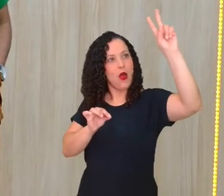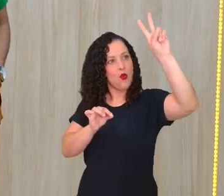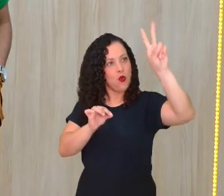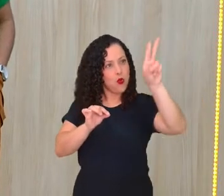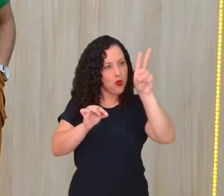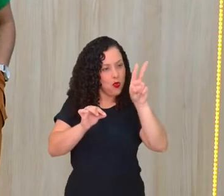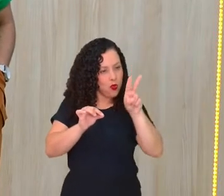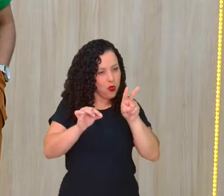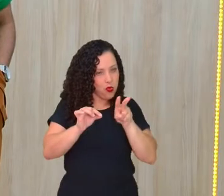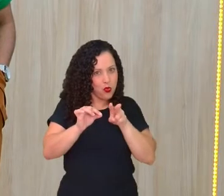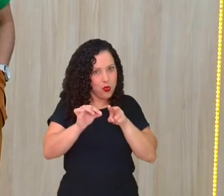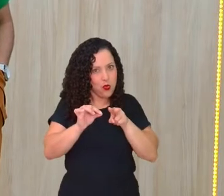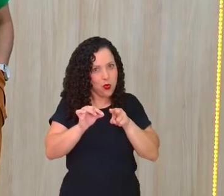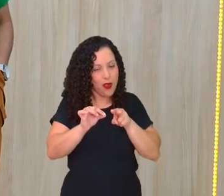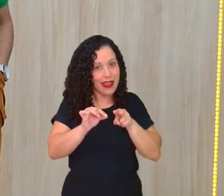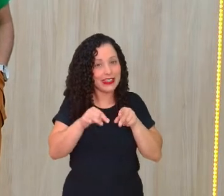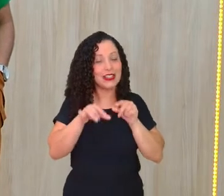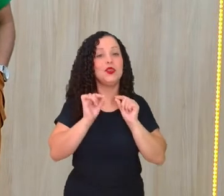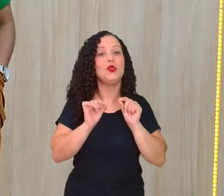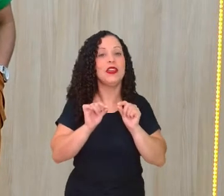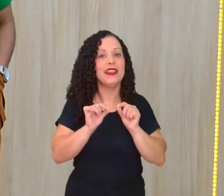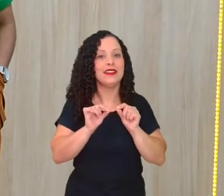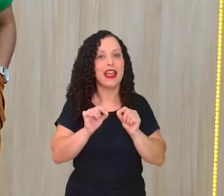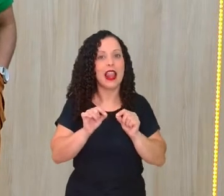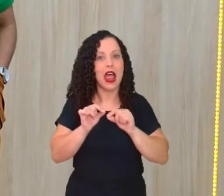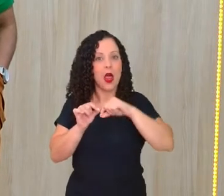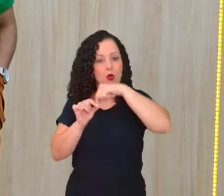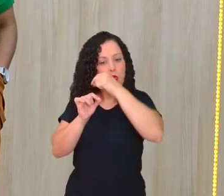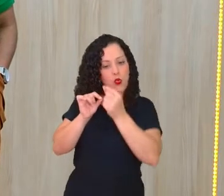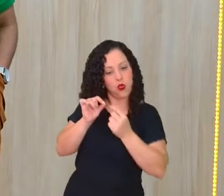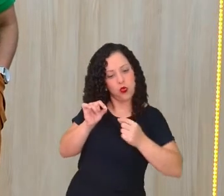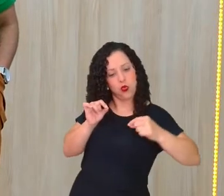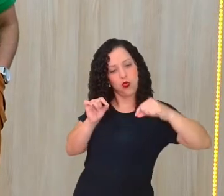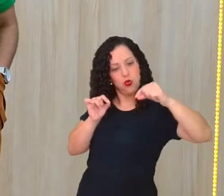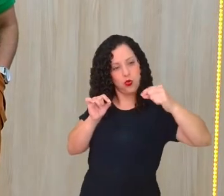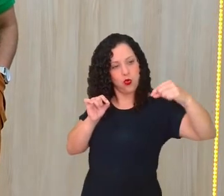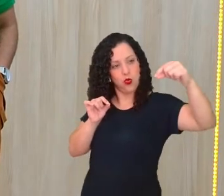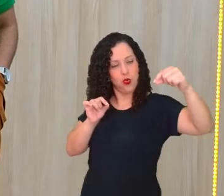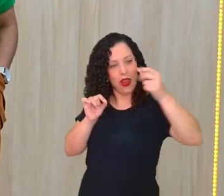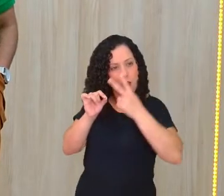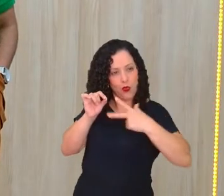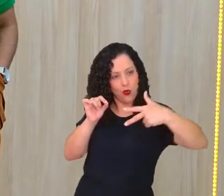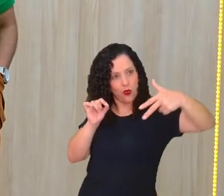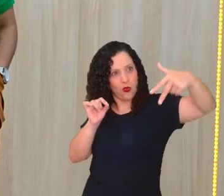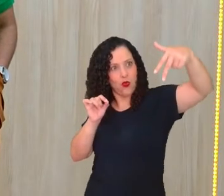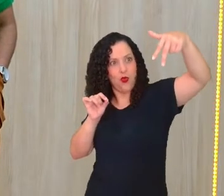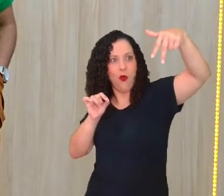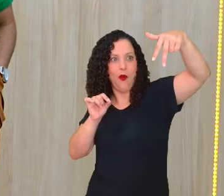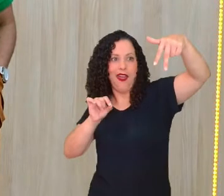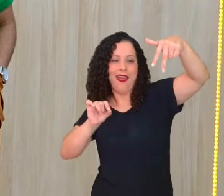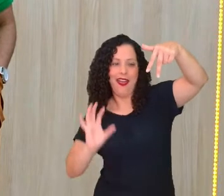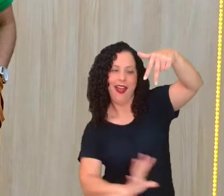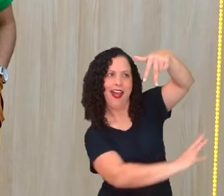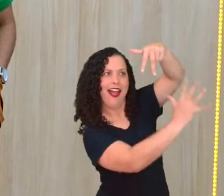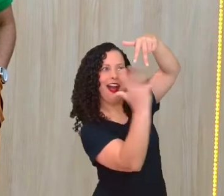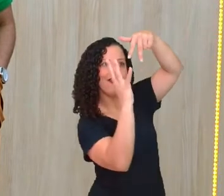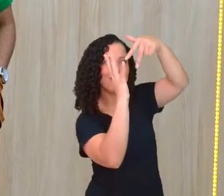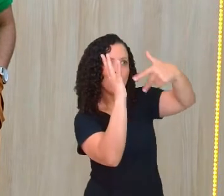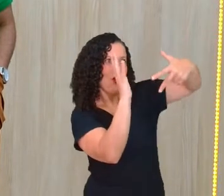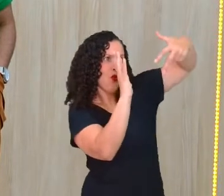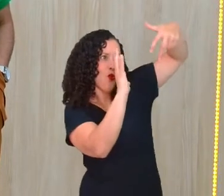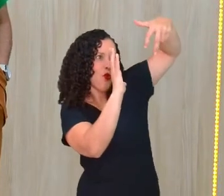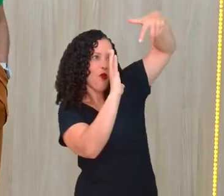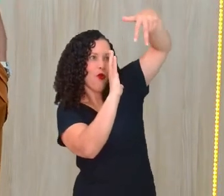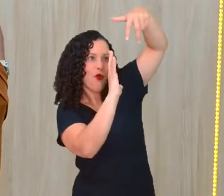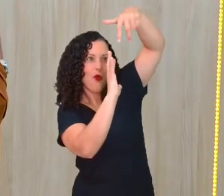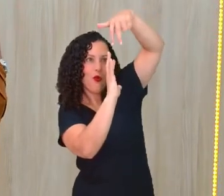e entrou dentro do bordado. Quando ela percebeu, ela estava subindo na árvore, tentando buscar o fruto mais distante.